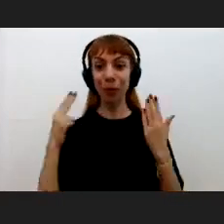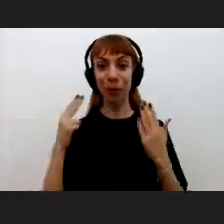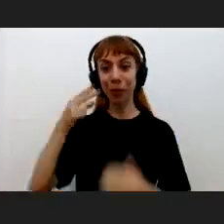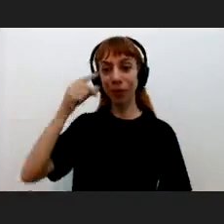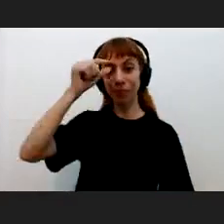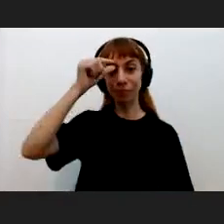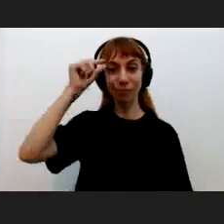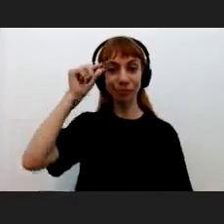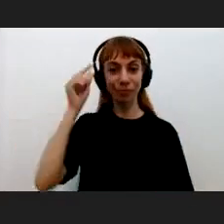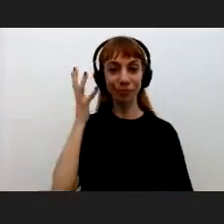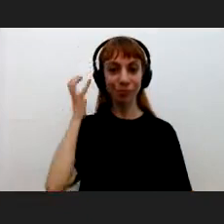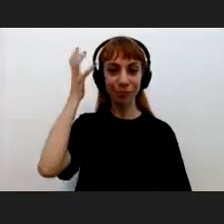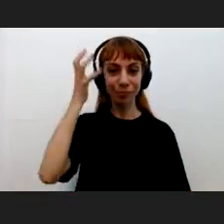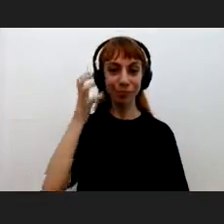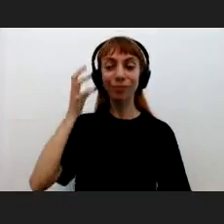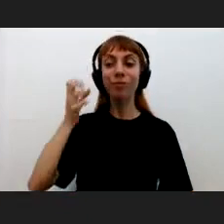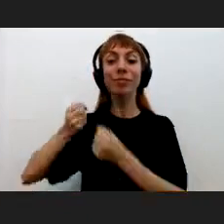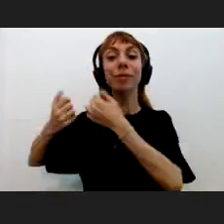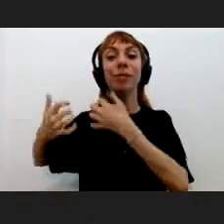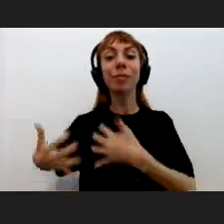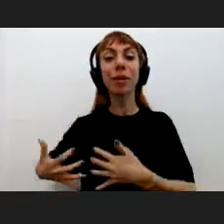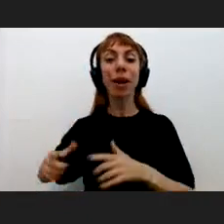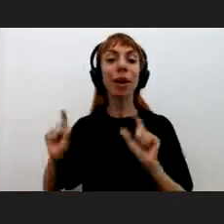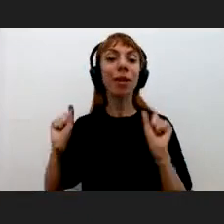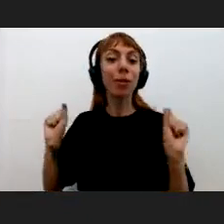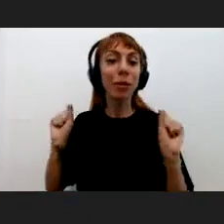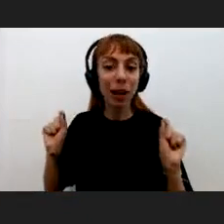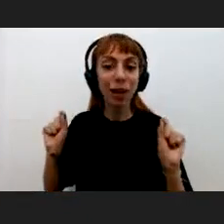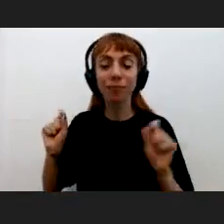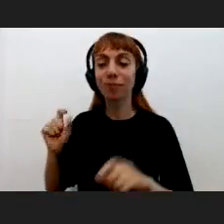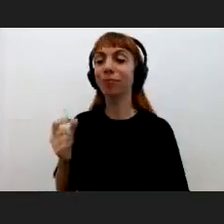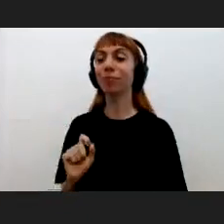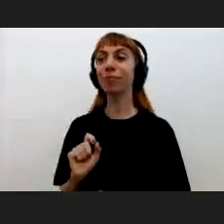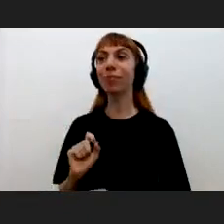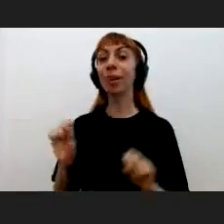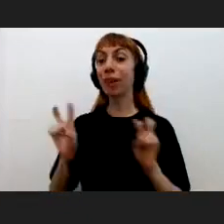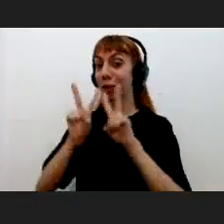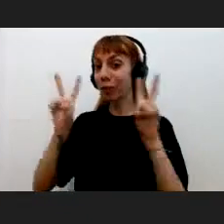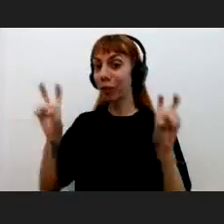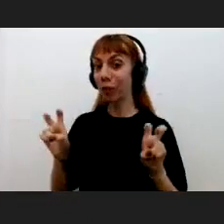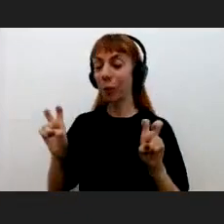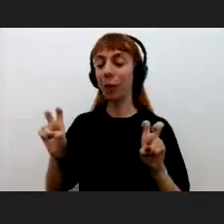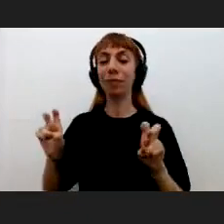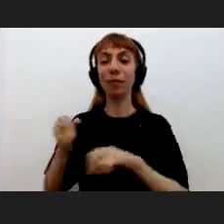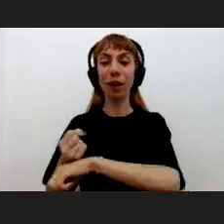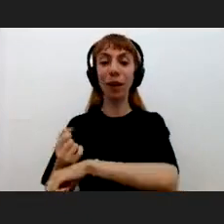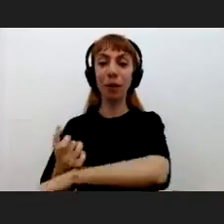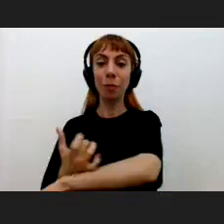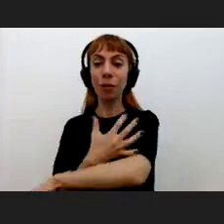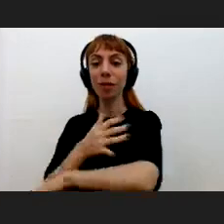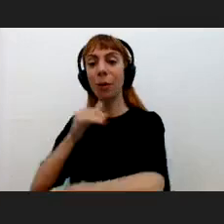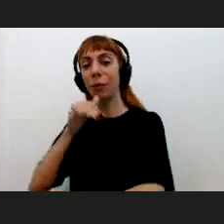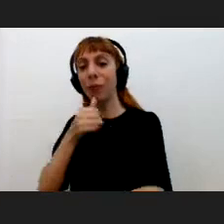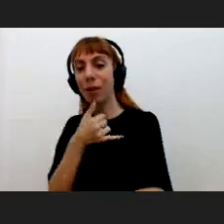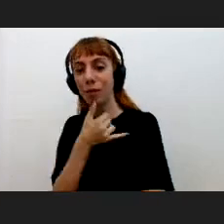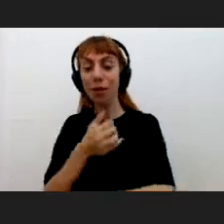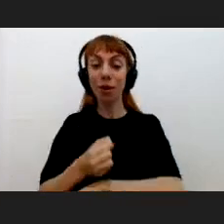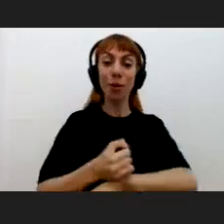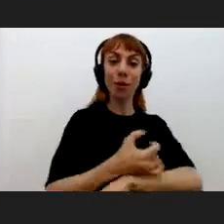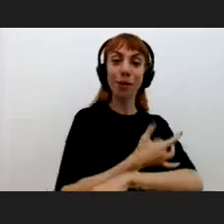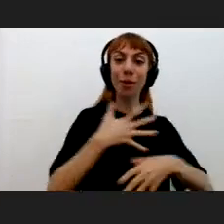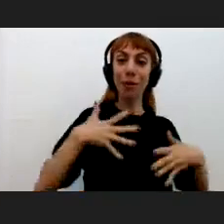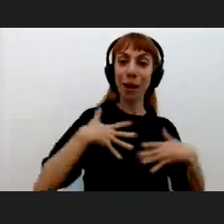né? Então, os afetos tristes são tudo aquilo que despotencializa o meu corpo. A desesperança, a